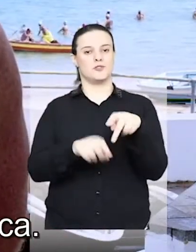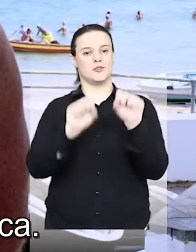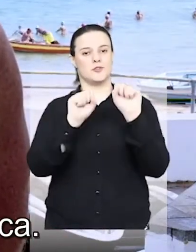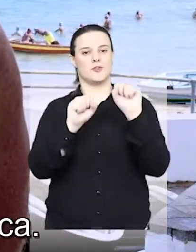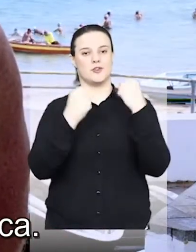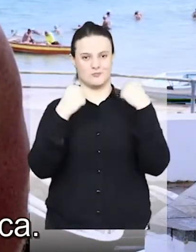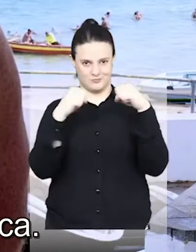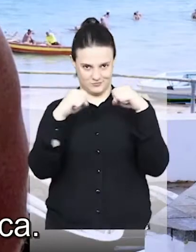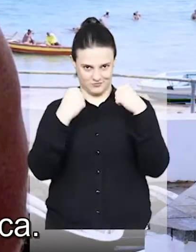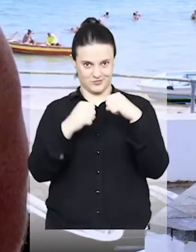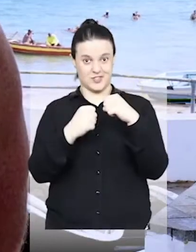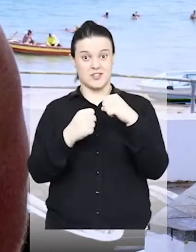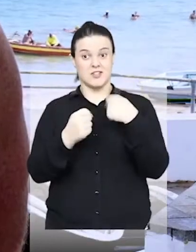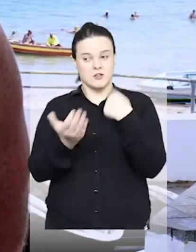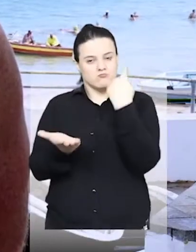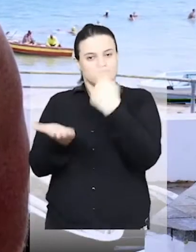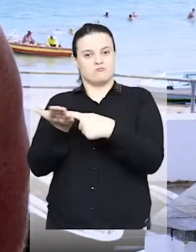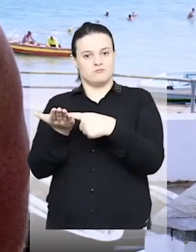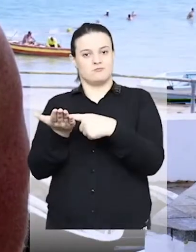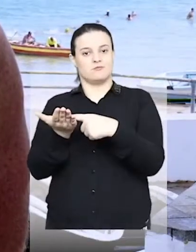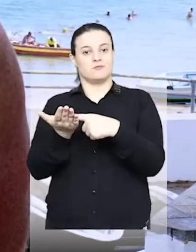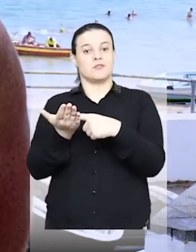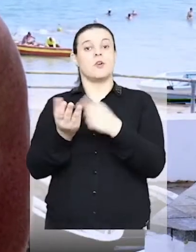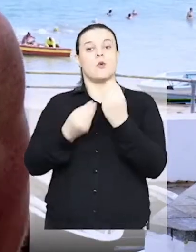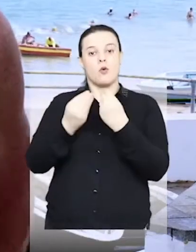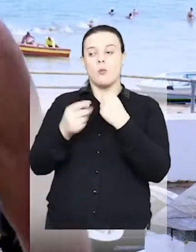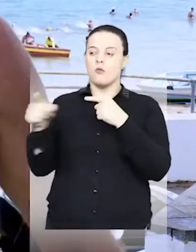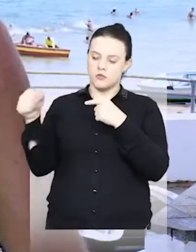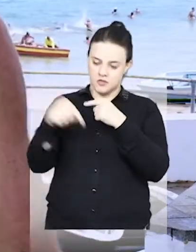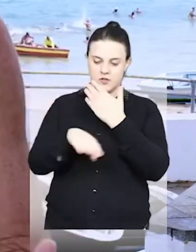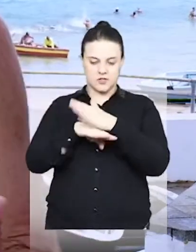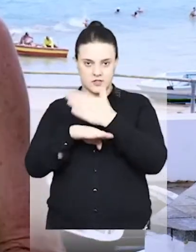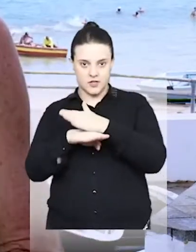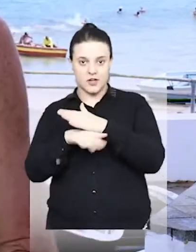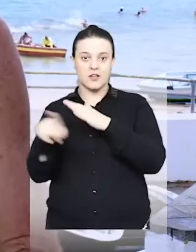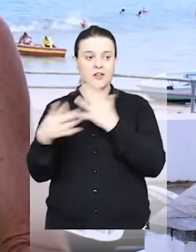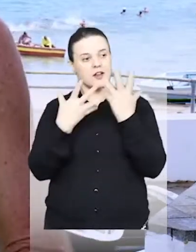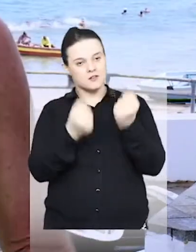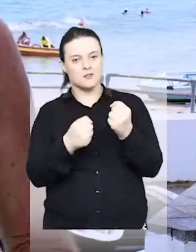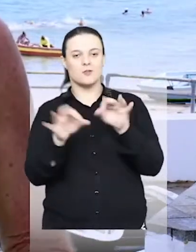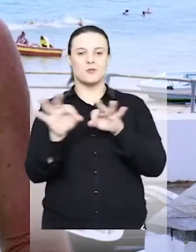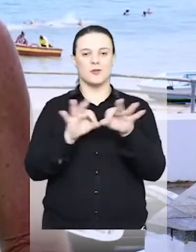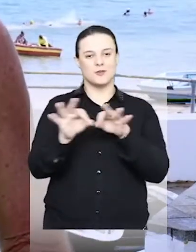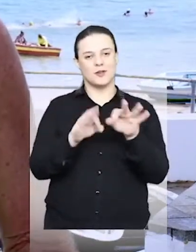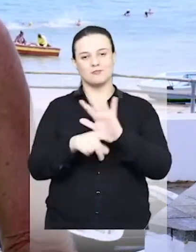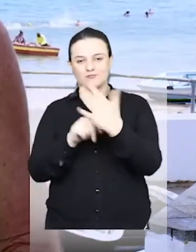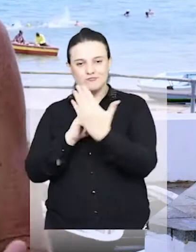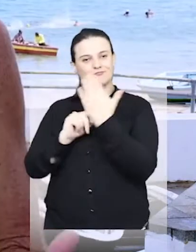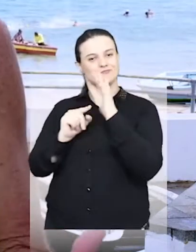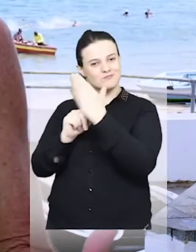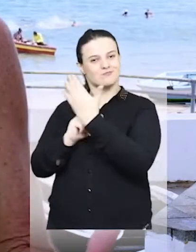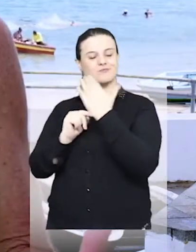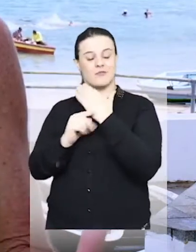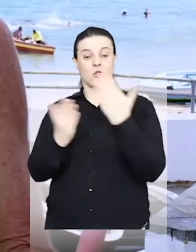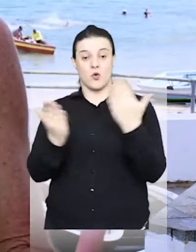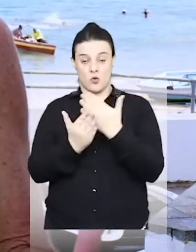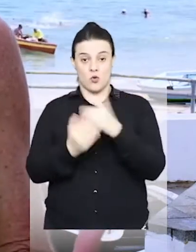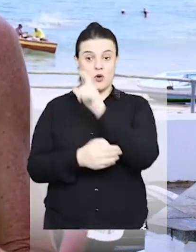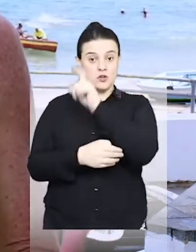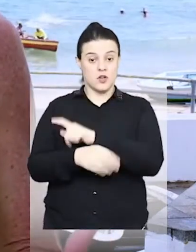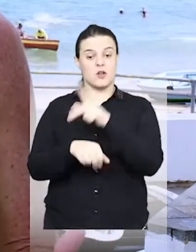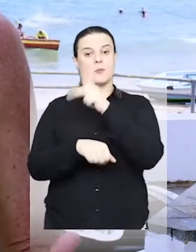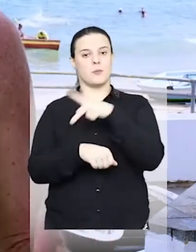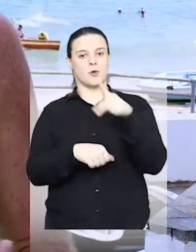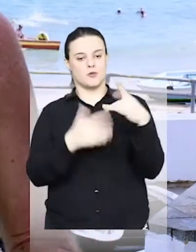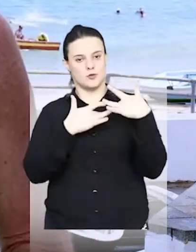de educação física. Então a gente fez um escambo, adotou o Felipe e Felipe adotou o projeto. Felipe